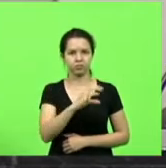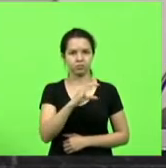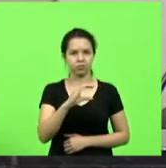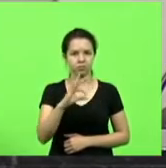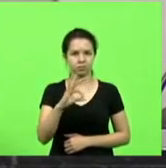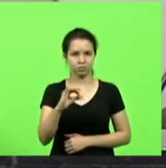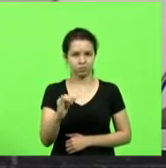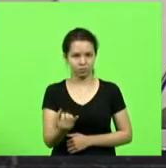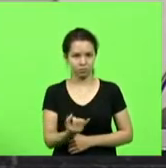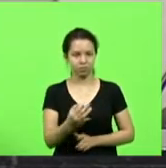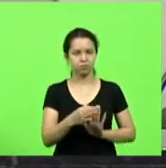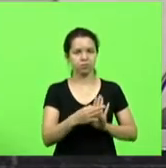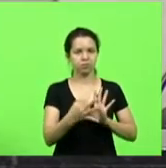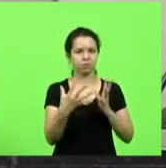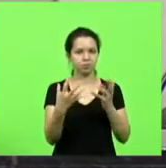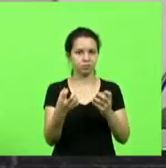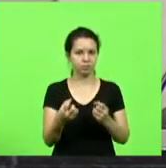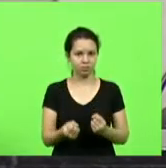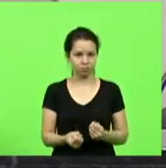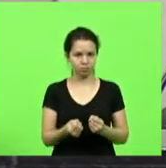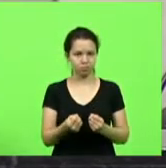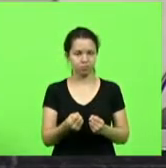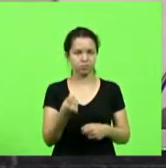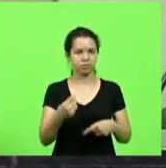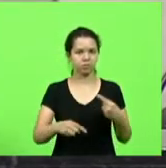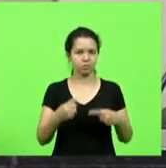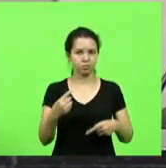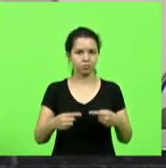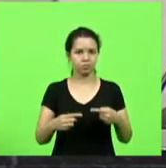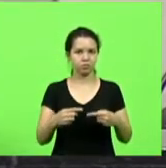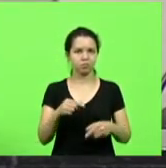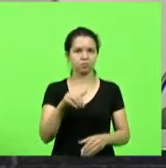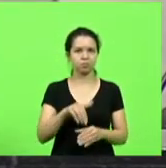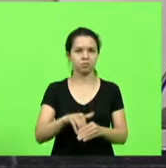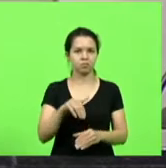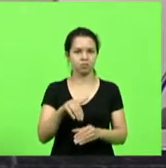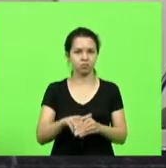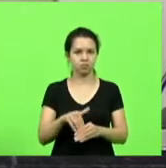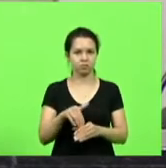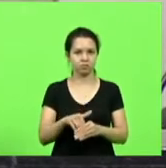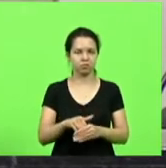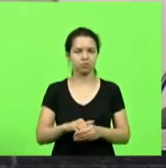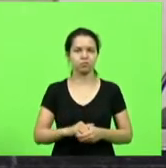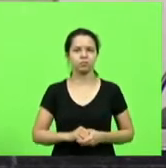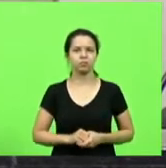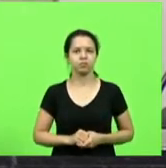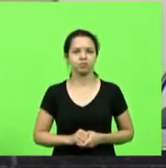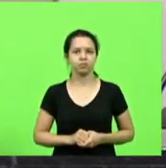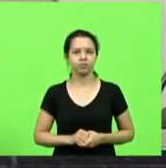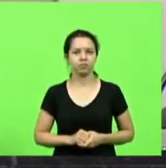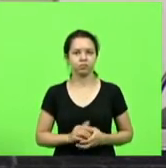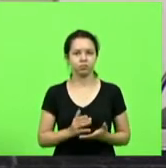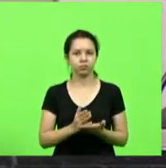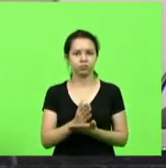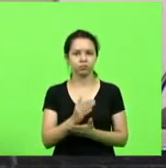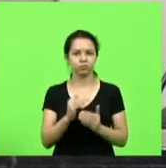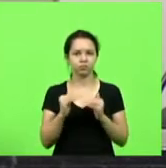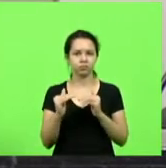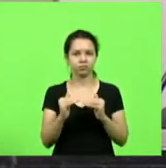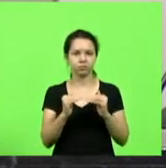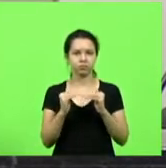discussão. Não havendo quem queira discutir, em votação. Deputados que aprovam, permaneçam como se encontra. Aprovado